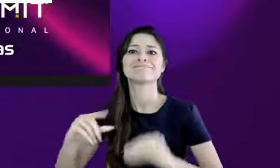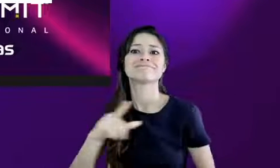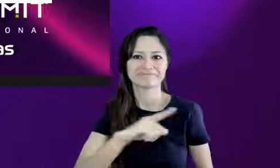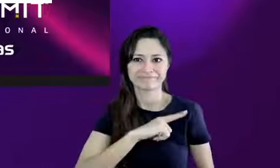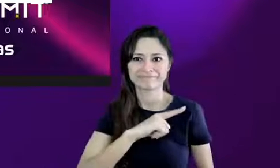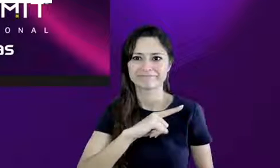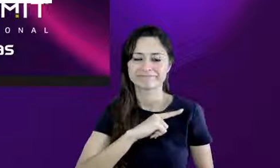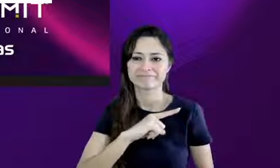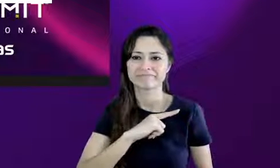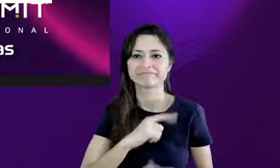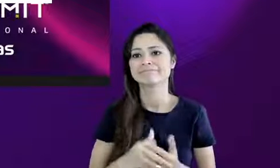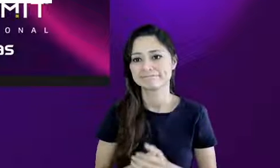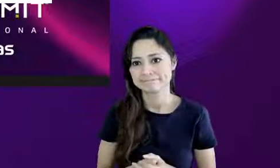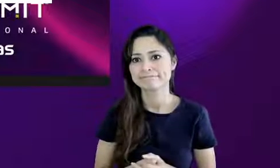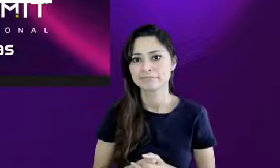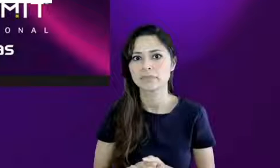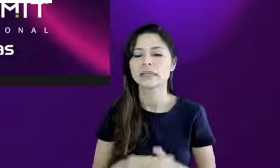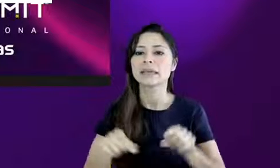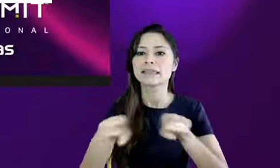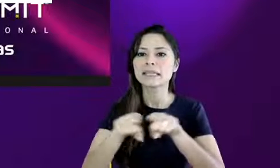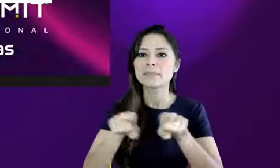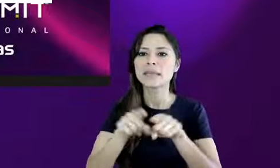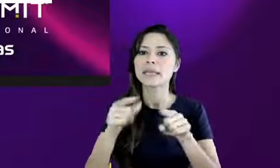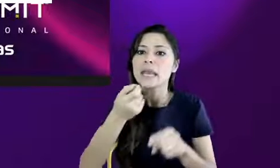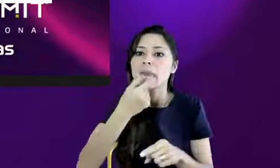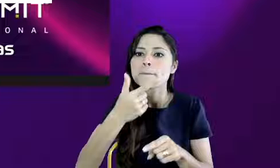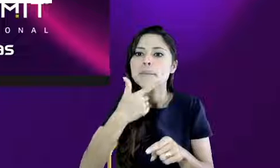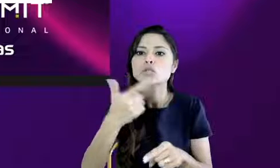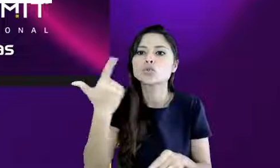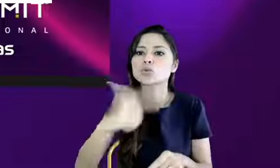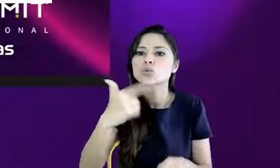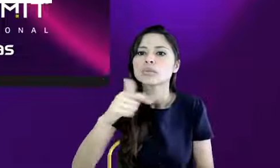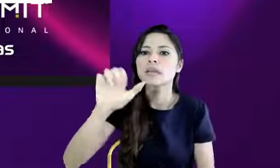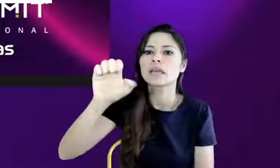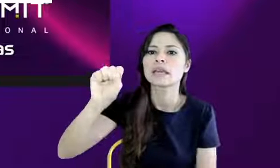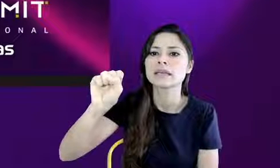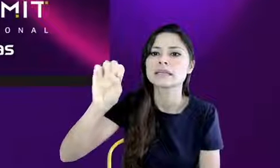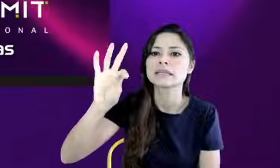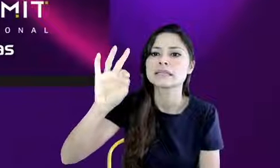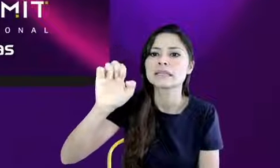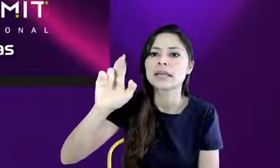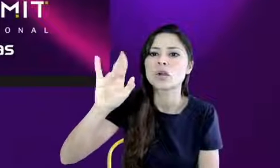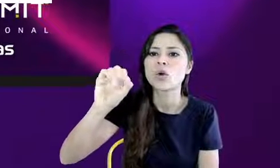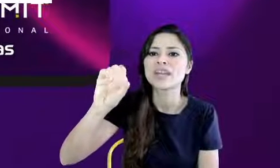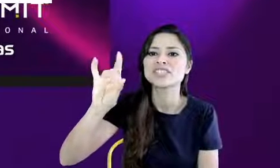e remissão clínica livre de esteroides para o vedolizumab em relação ao ustekinumab.